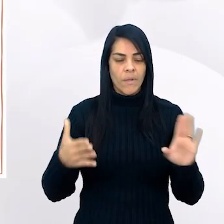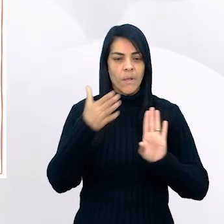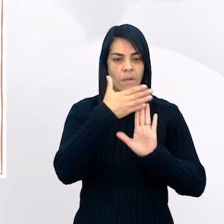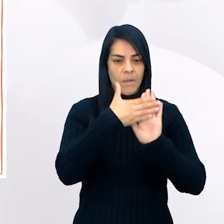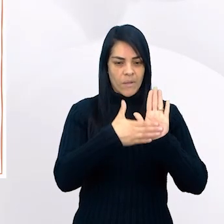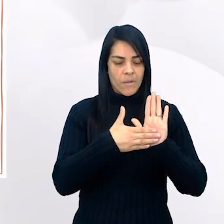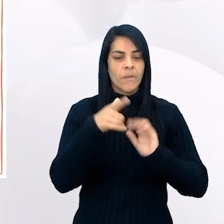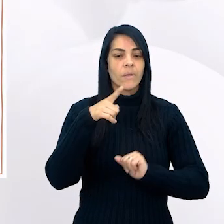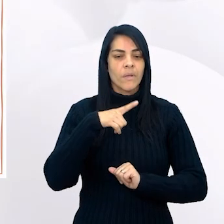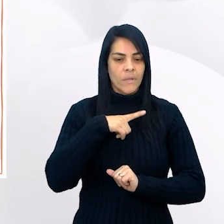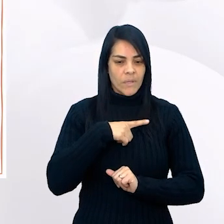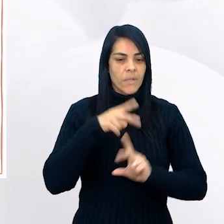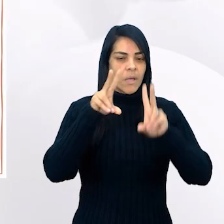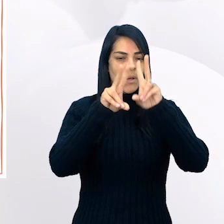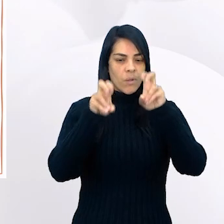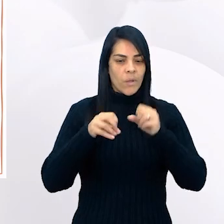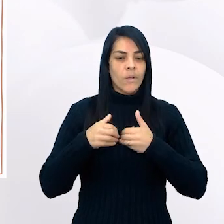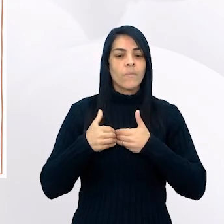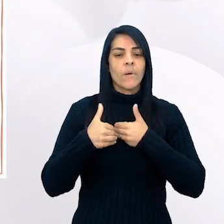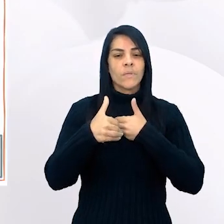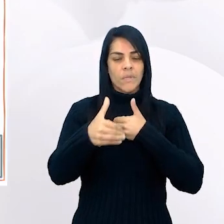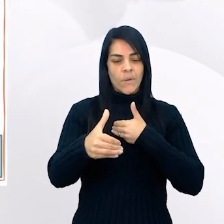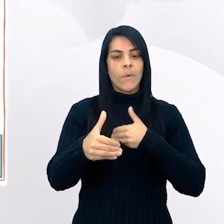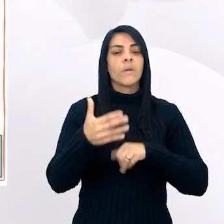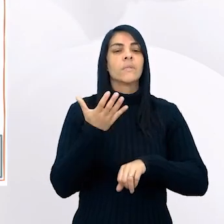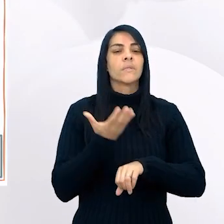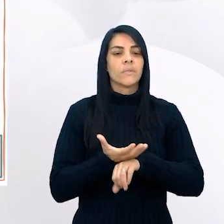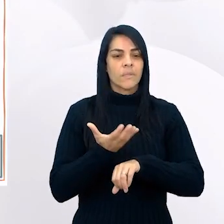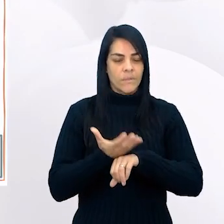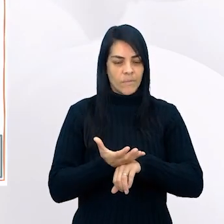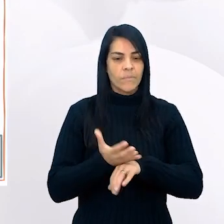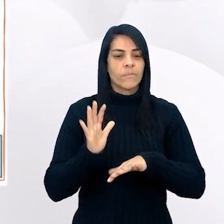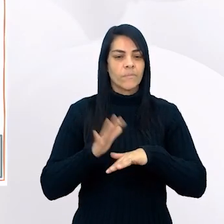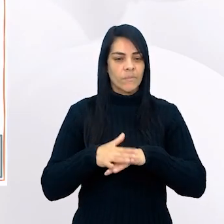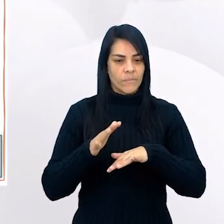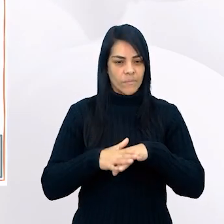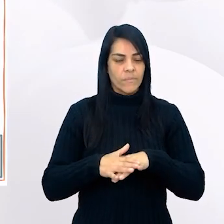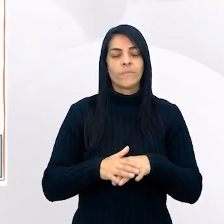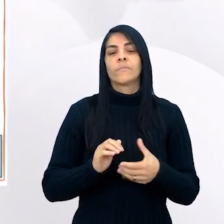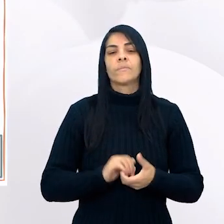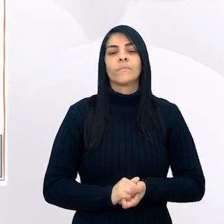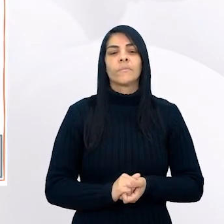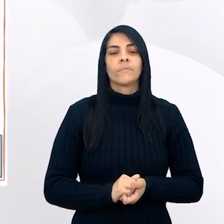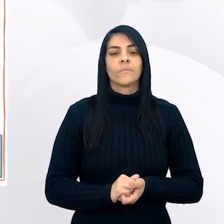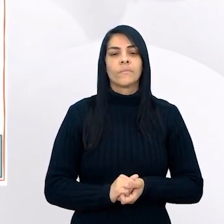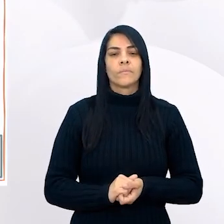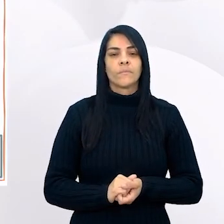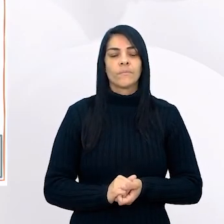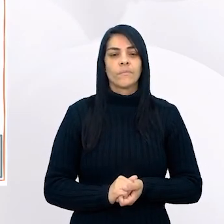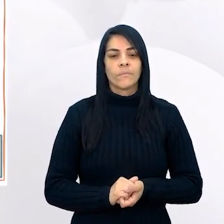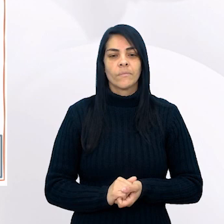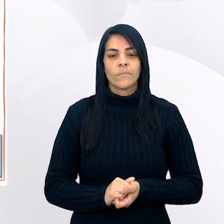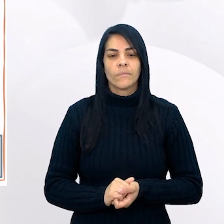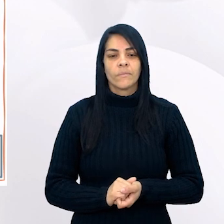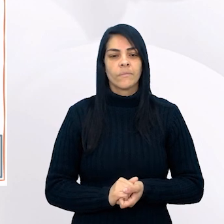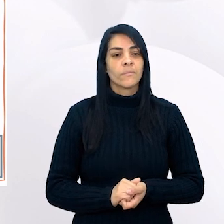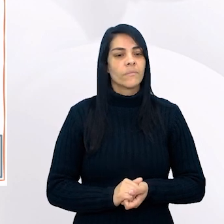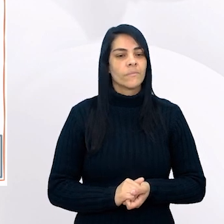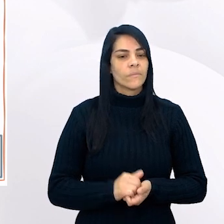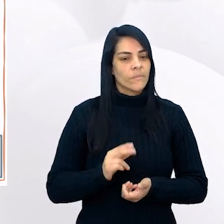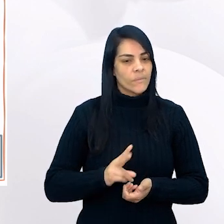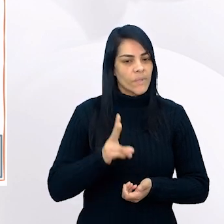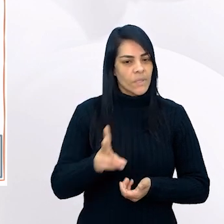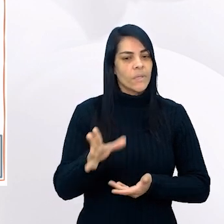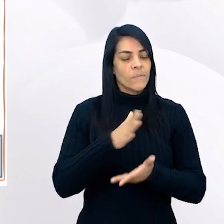né? Então tem o tema, a sequência, o componente, a etapa de ensino. Trocar. Pode trocar. Tem sempre o